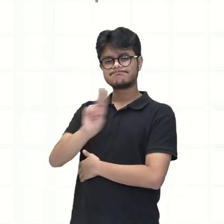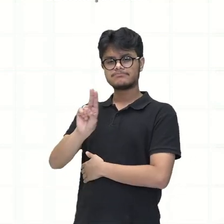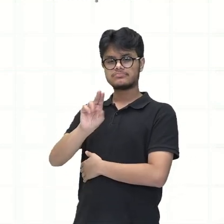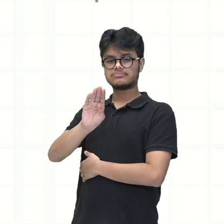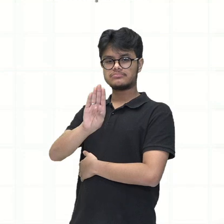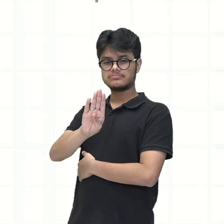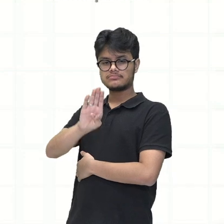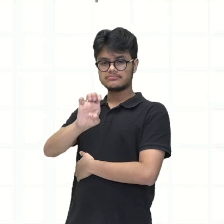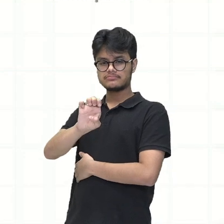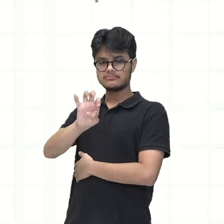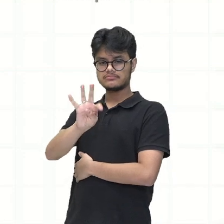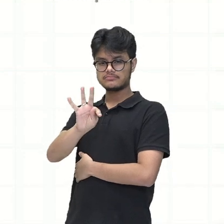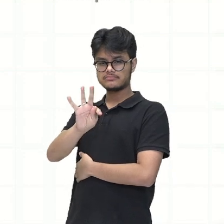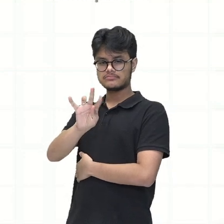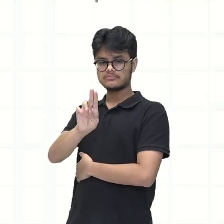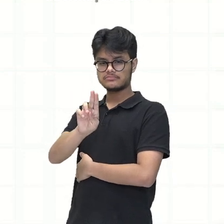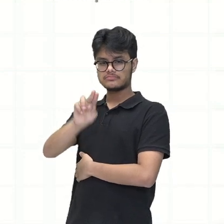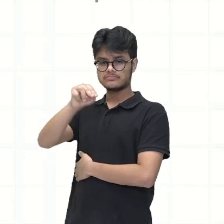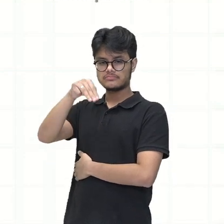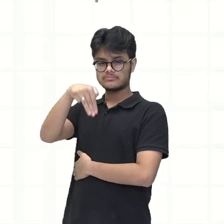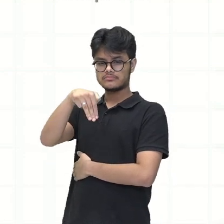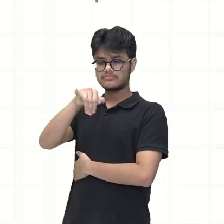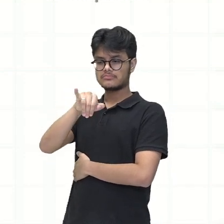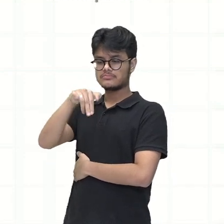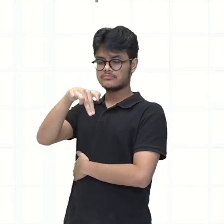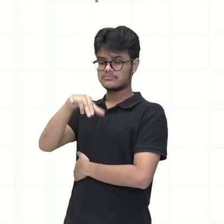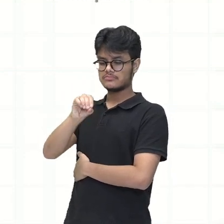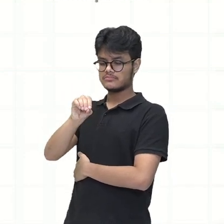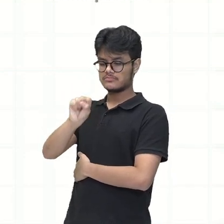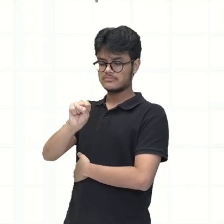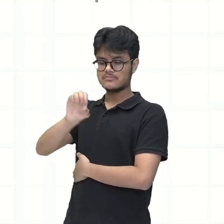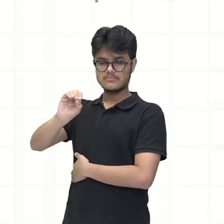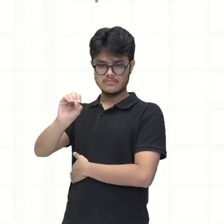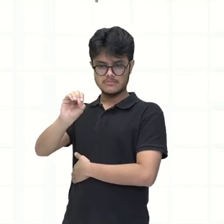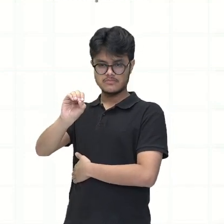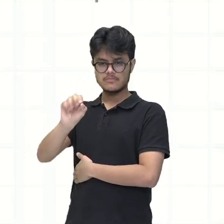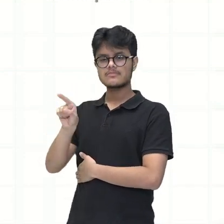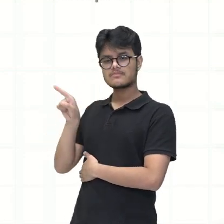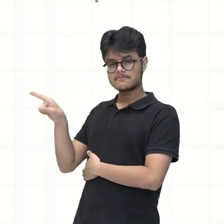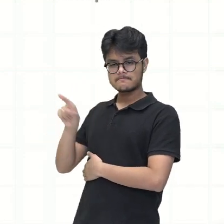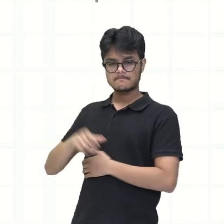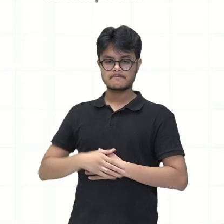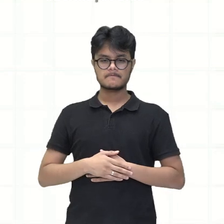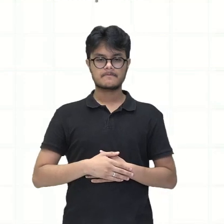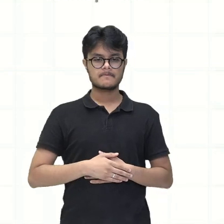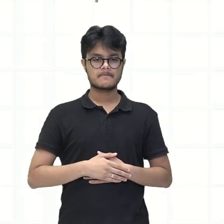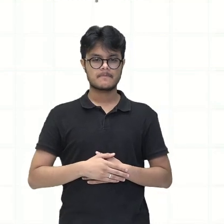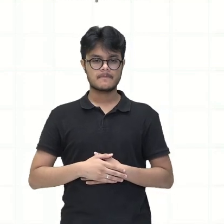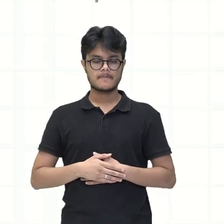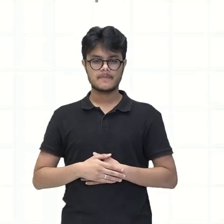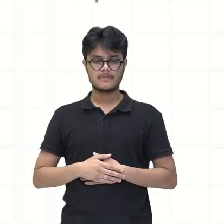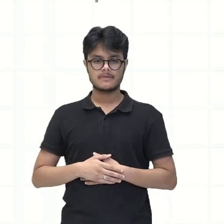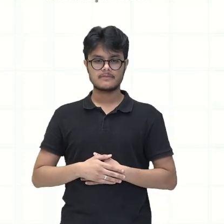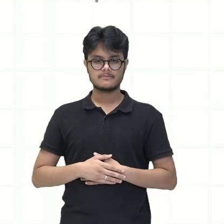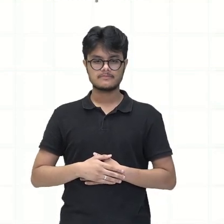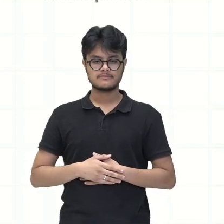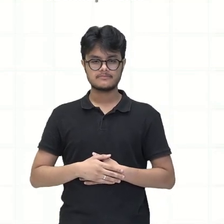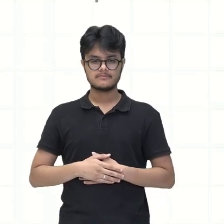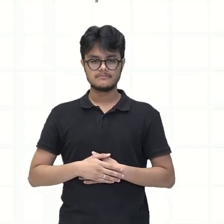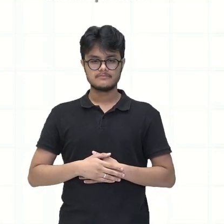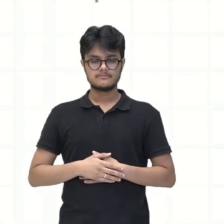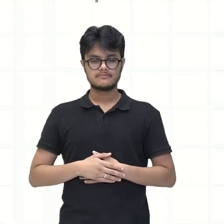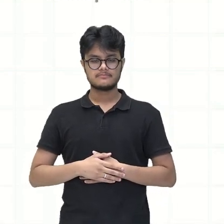Então, a hulha, esse tipo de carvão, é composto por betume. Essa rocha apresenta um teor de